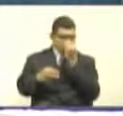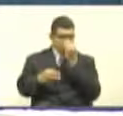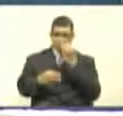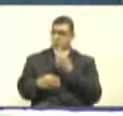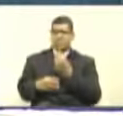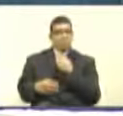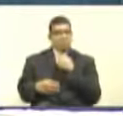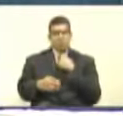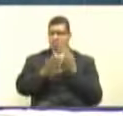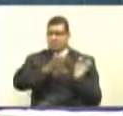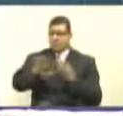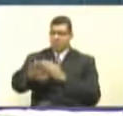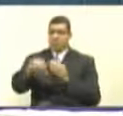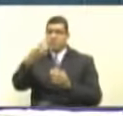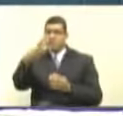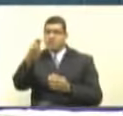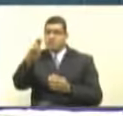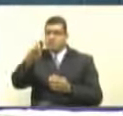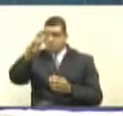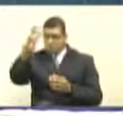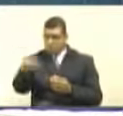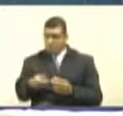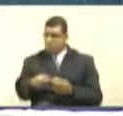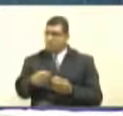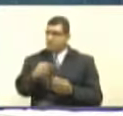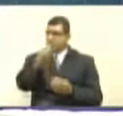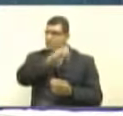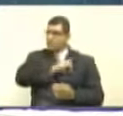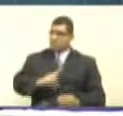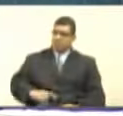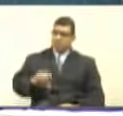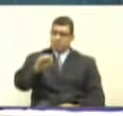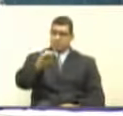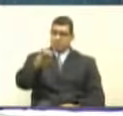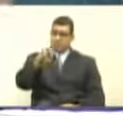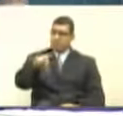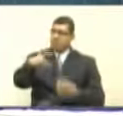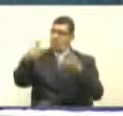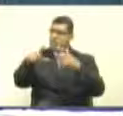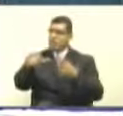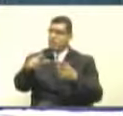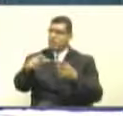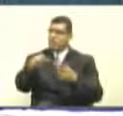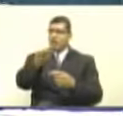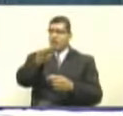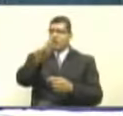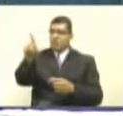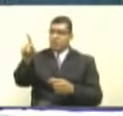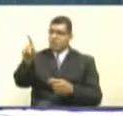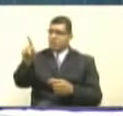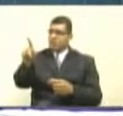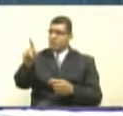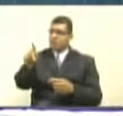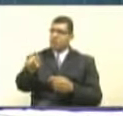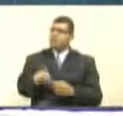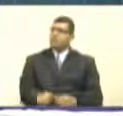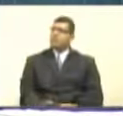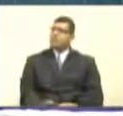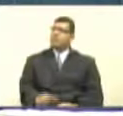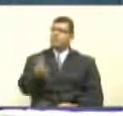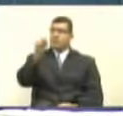de 35 milhões, deputado Sidney Leite, para 8 aposentados,